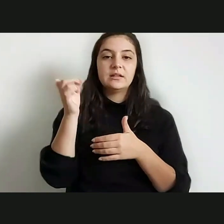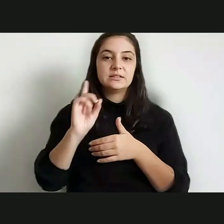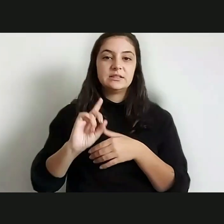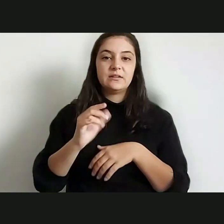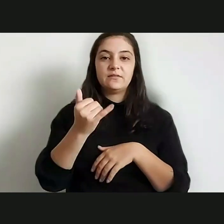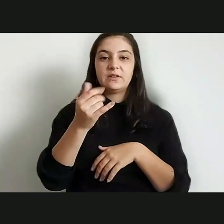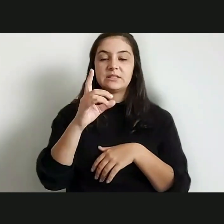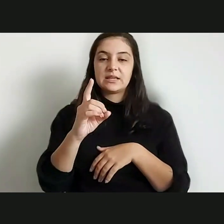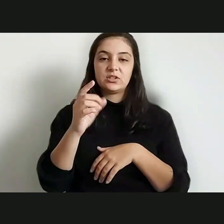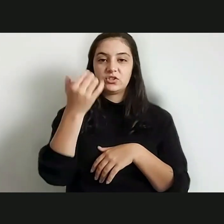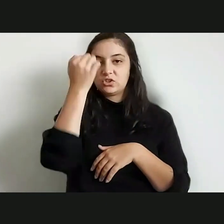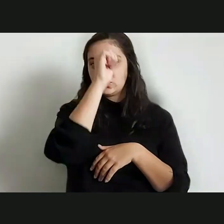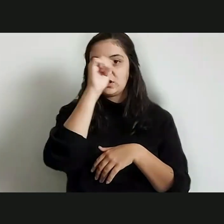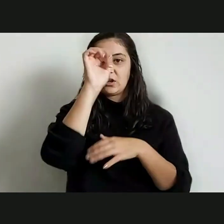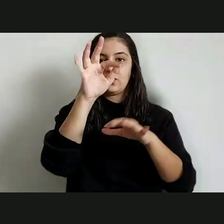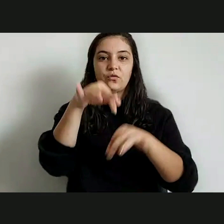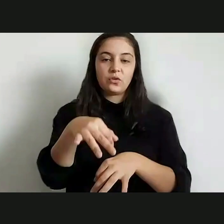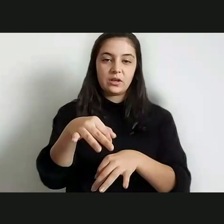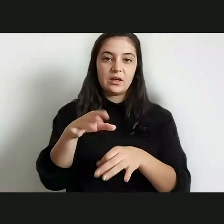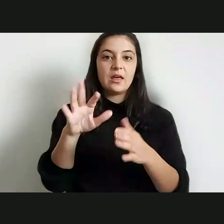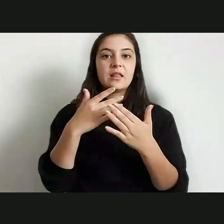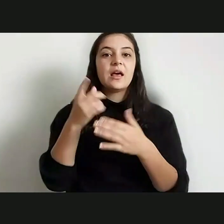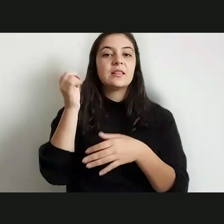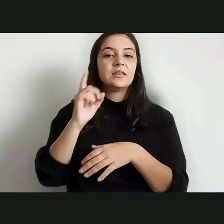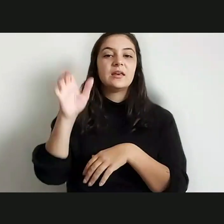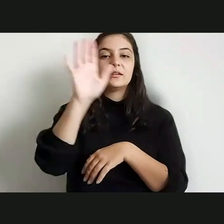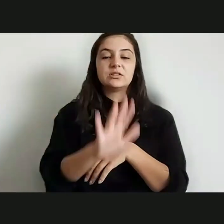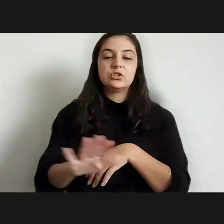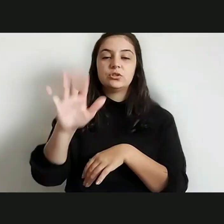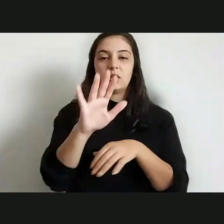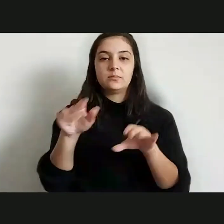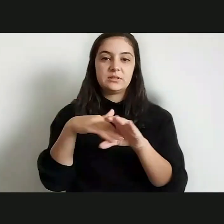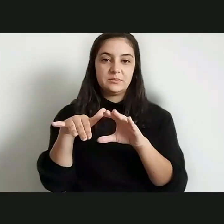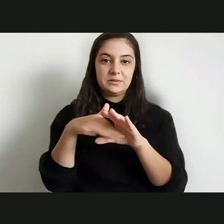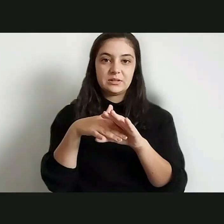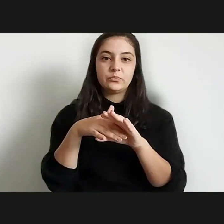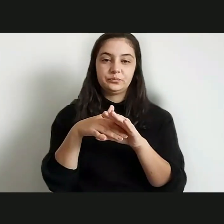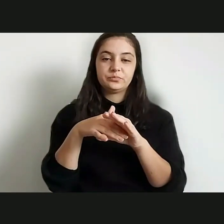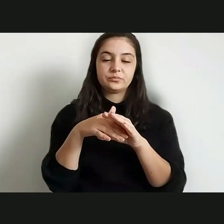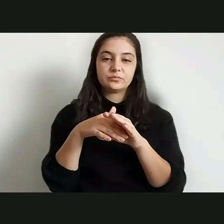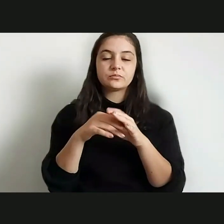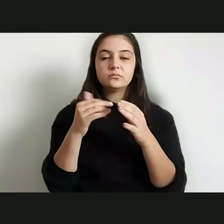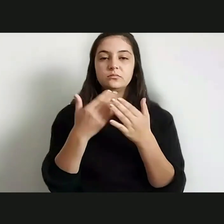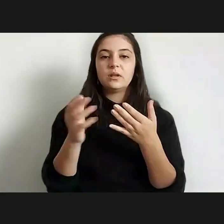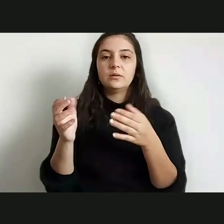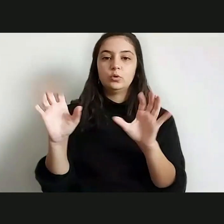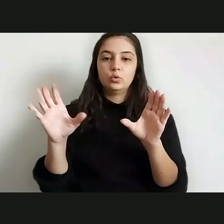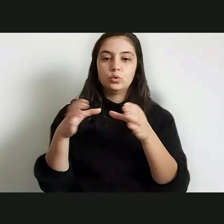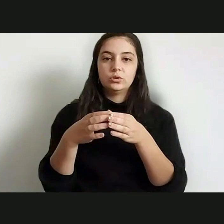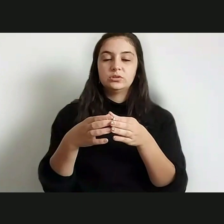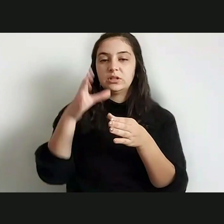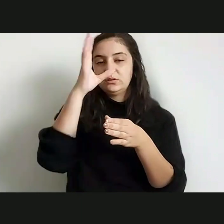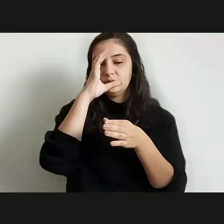janeiro de 2023, assinalando o Dia Nacional da Participação, instituído pela Resolução do Conselho de Ministros número